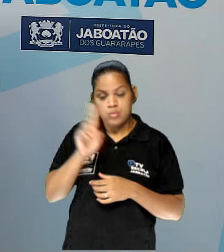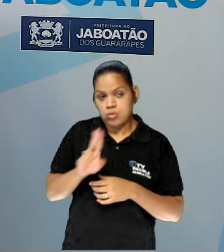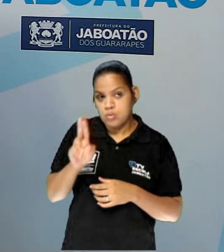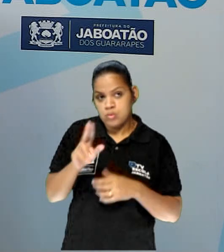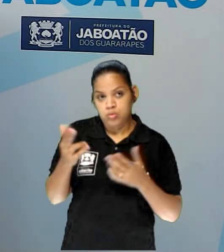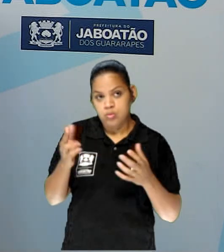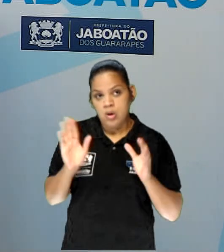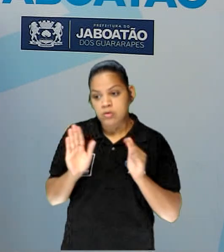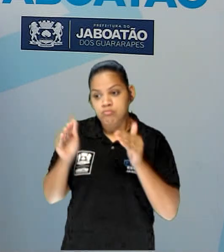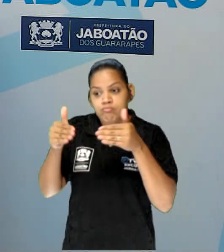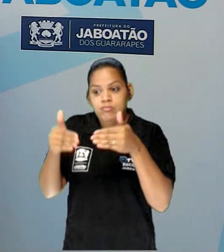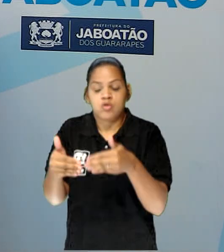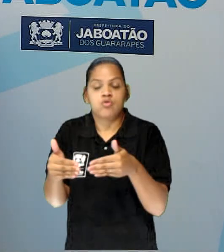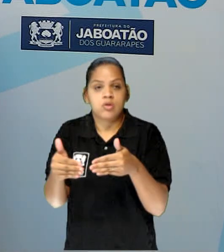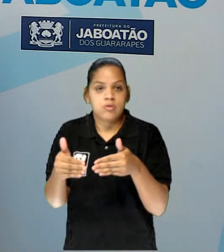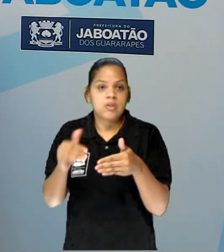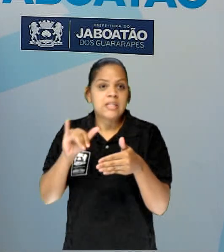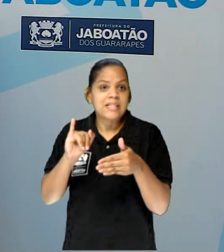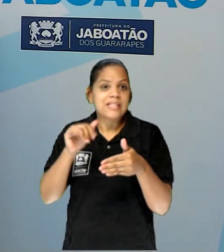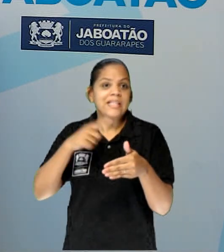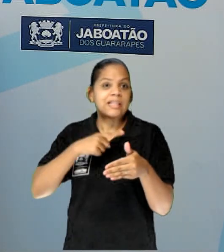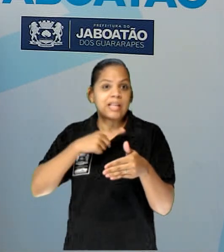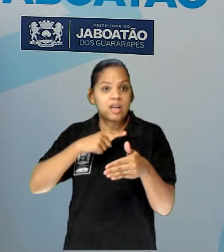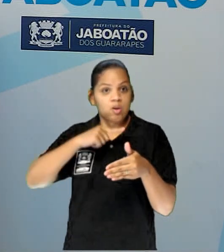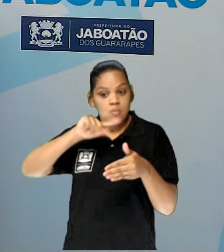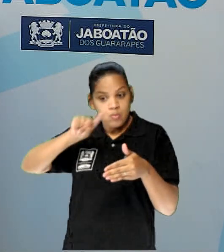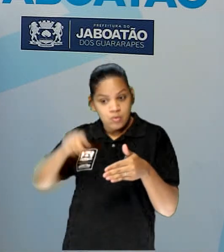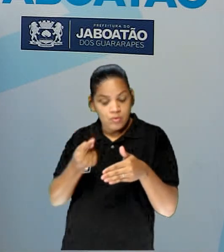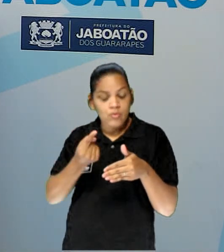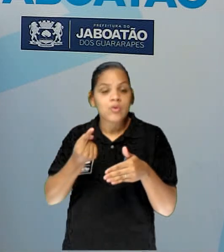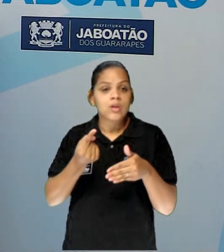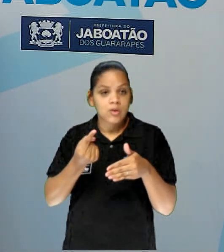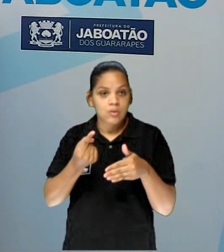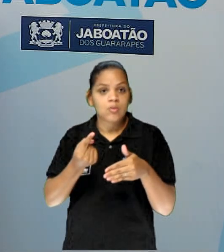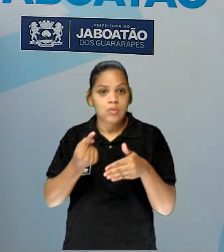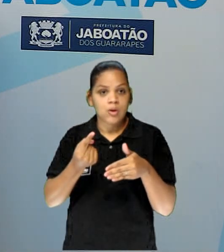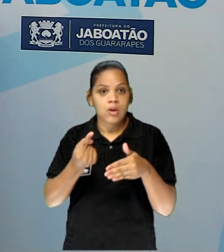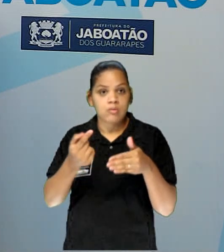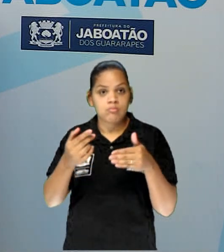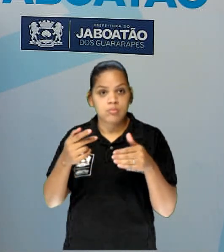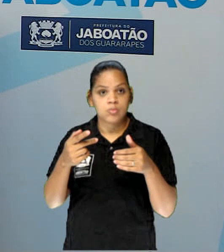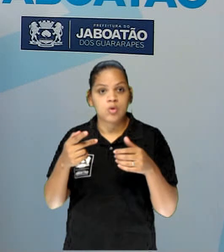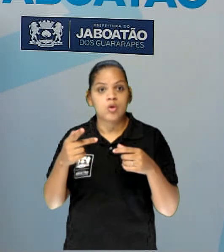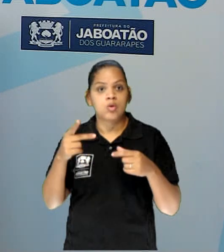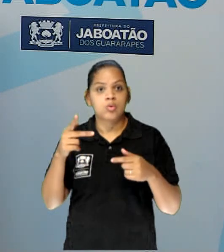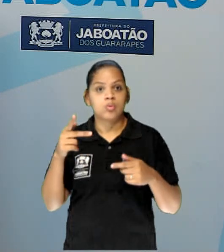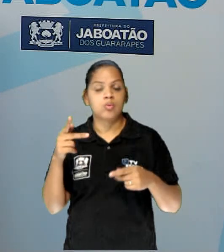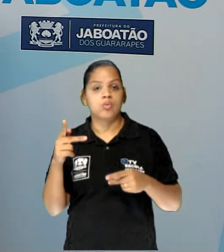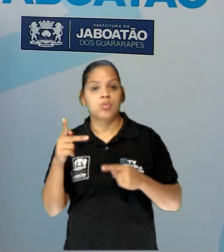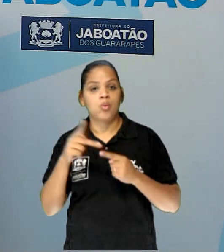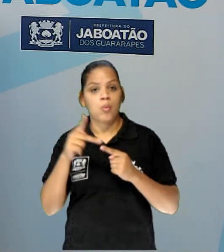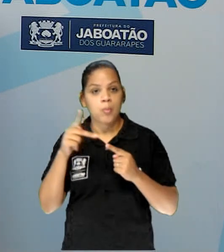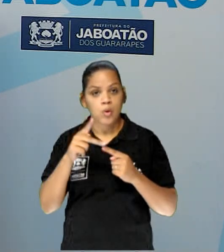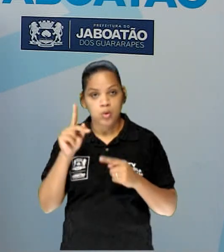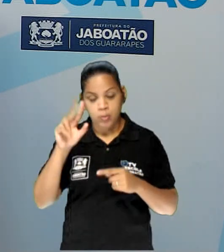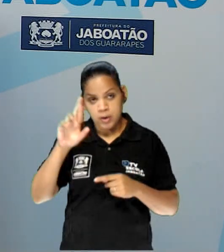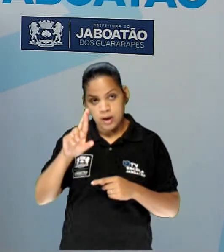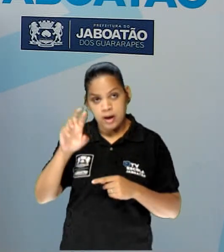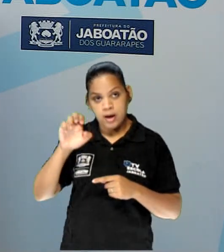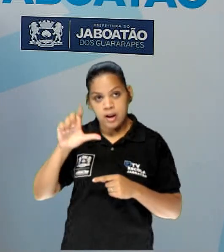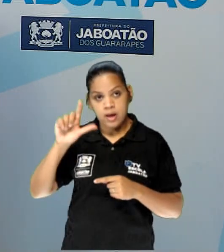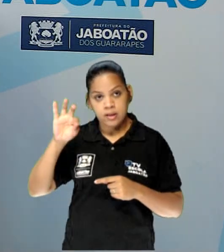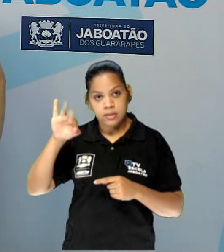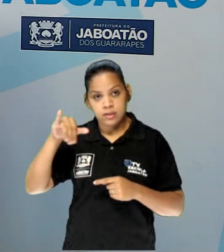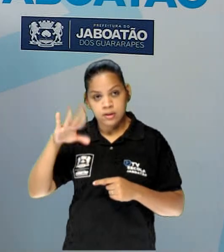restritivas. Se aqui eu tenho uma vírgula diante do pronome relativo, introduzindo uma oração subordinada